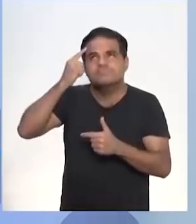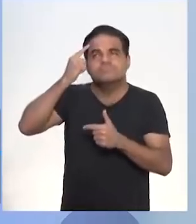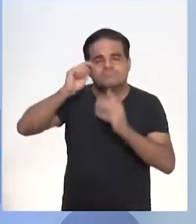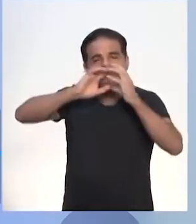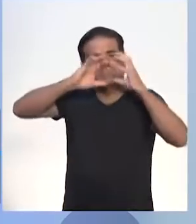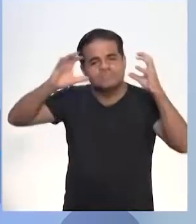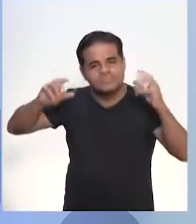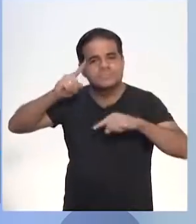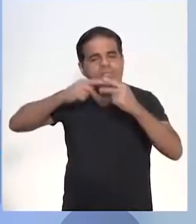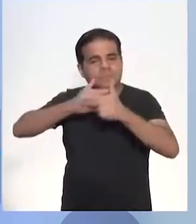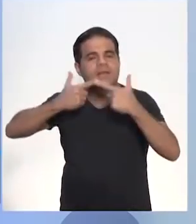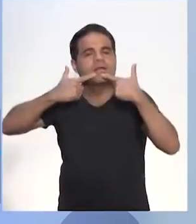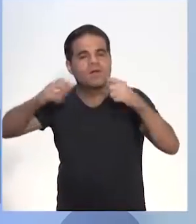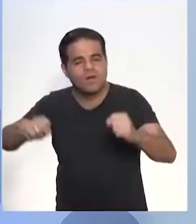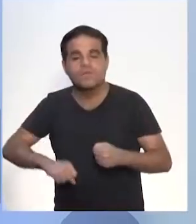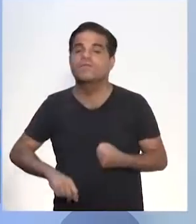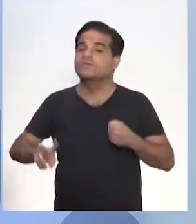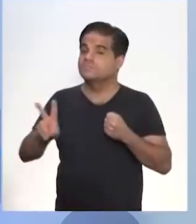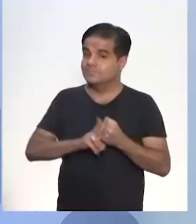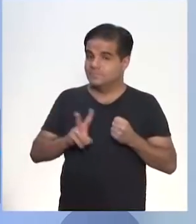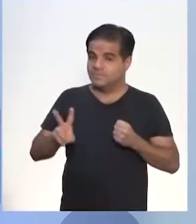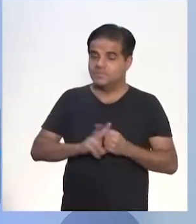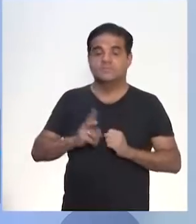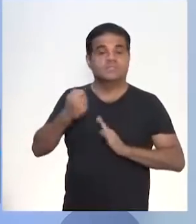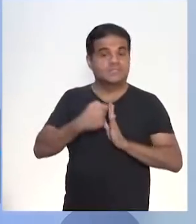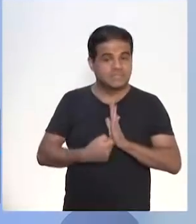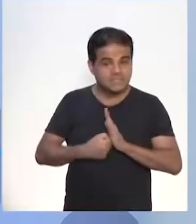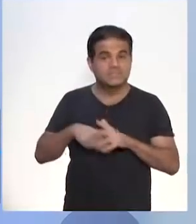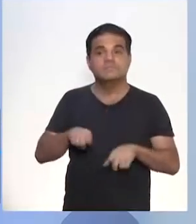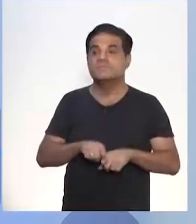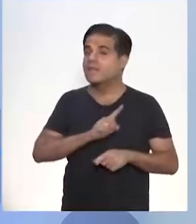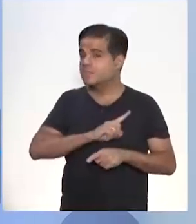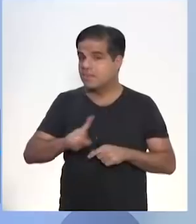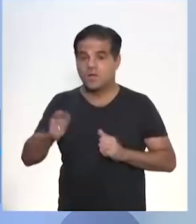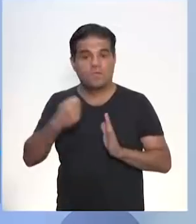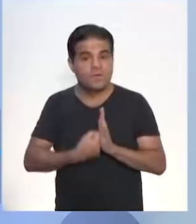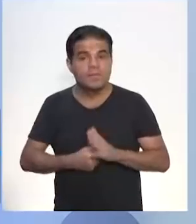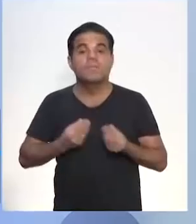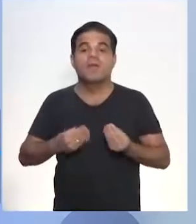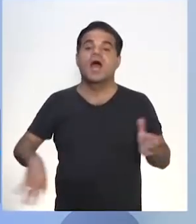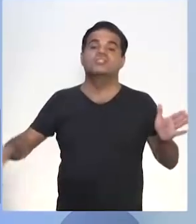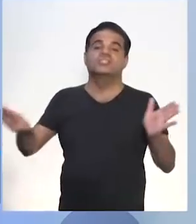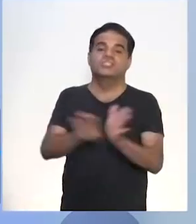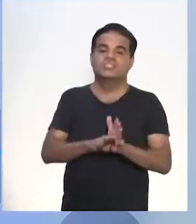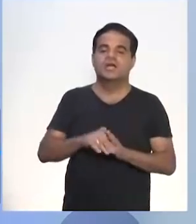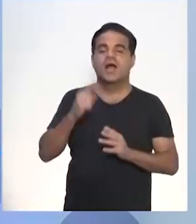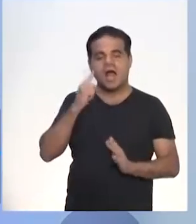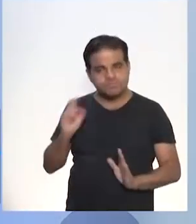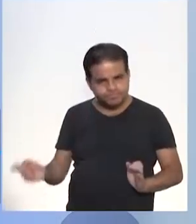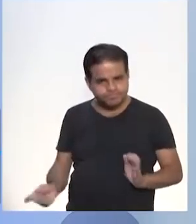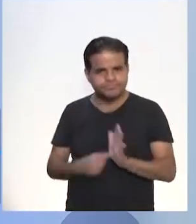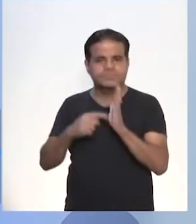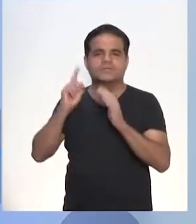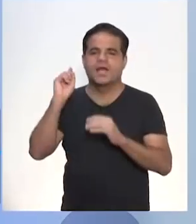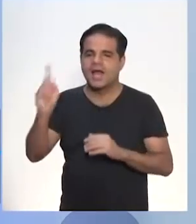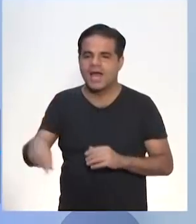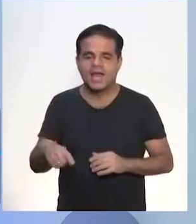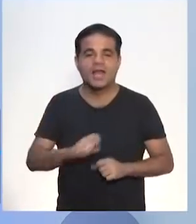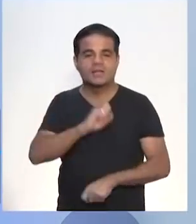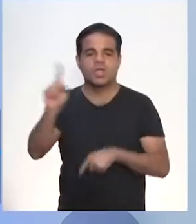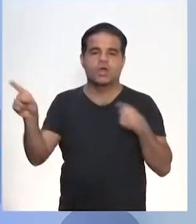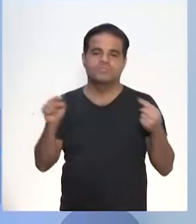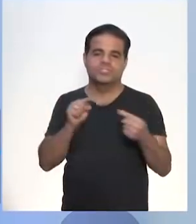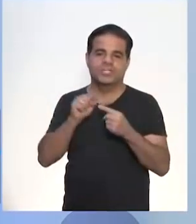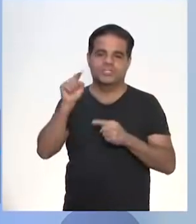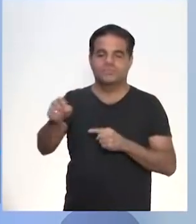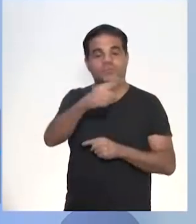elementos da linguagem, tanto o verbal, que é a escrita, quanto a não verbal, para chegar lá, atingir aquele